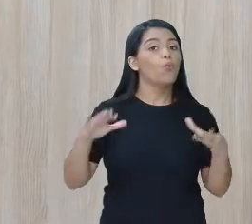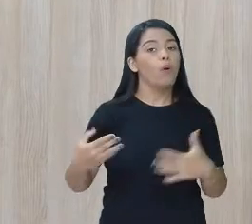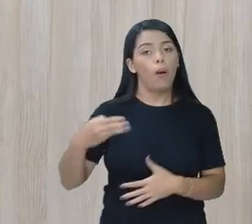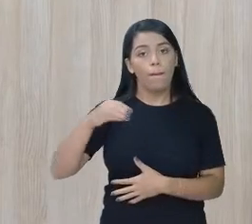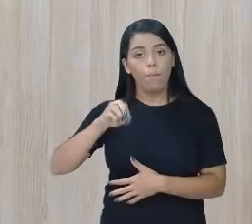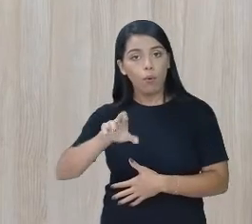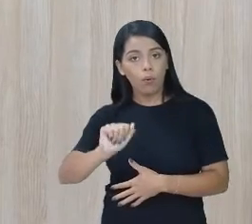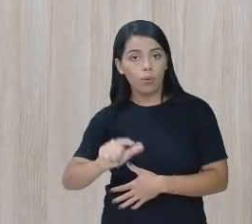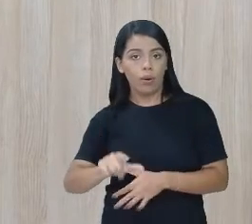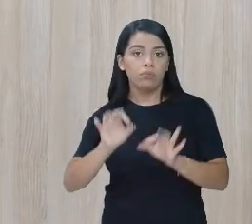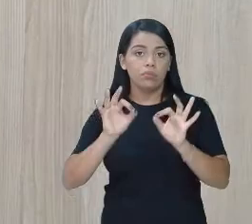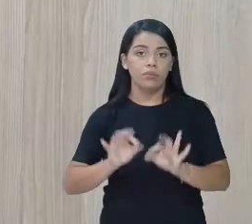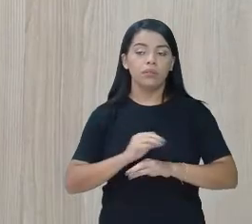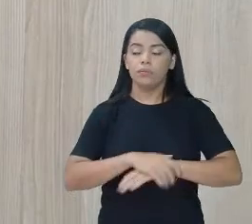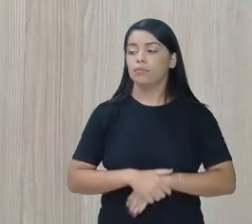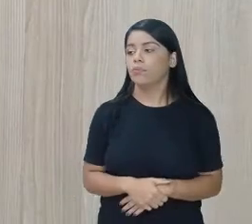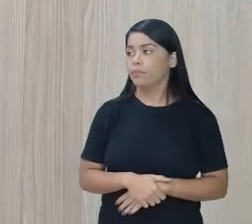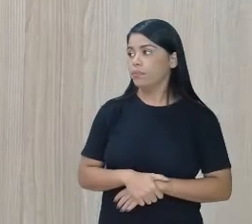professora Camille?